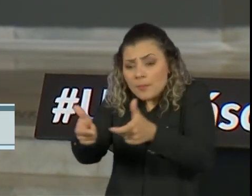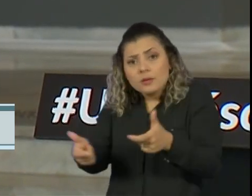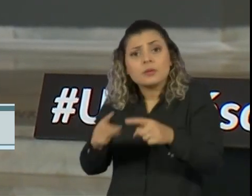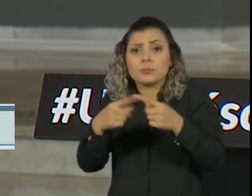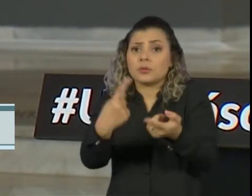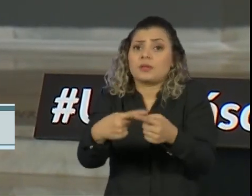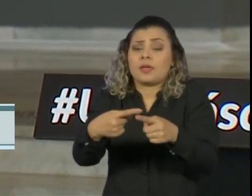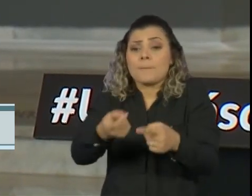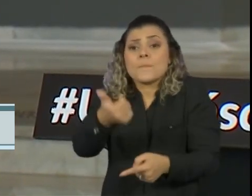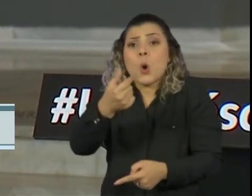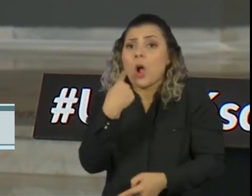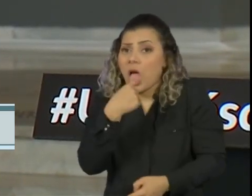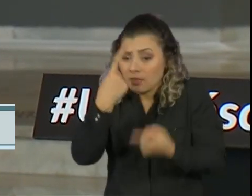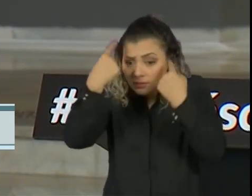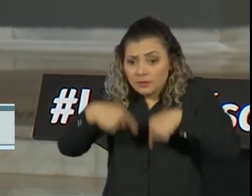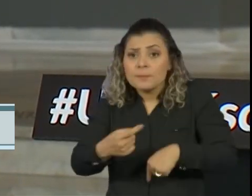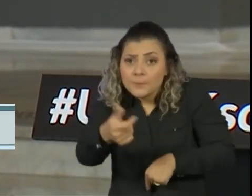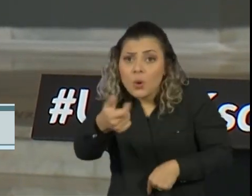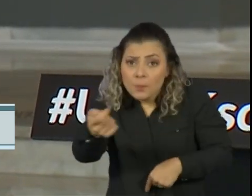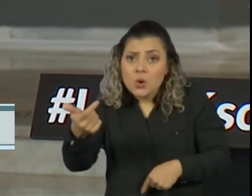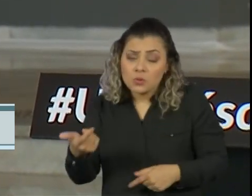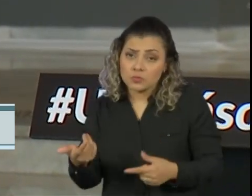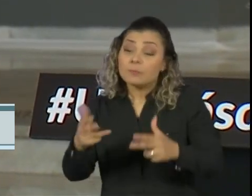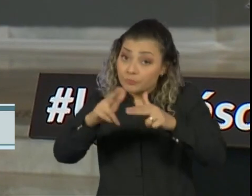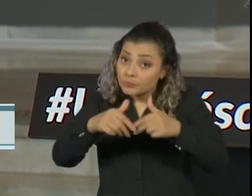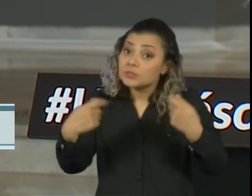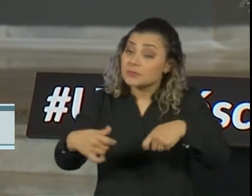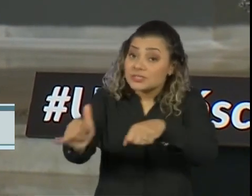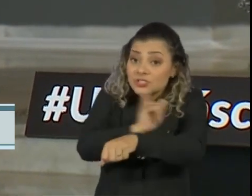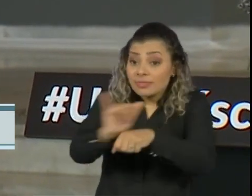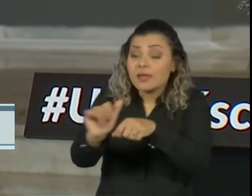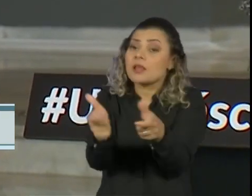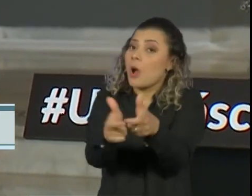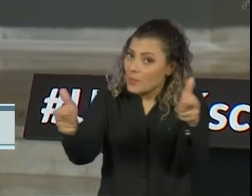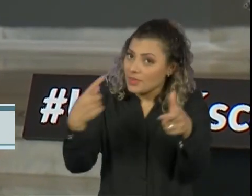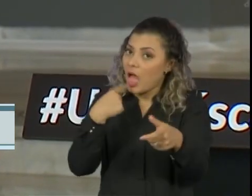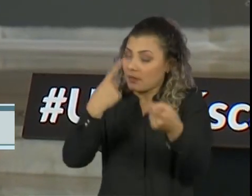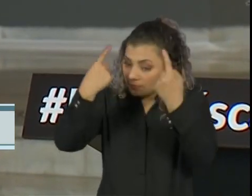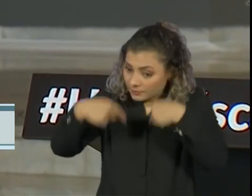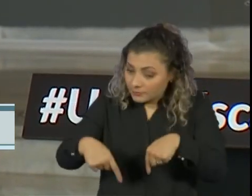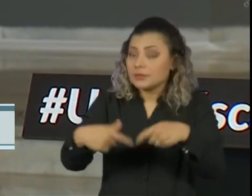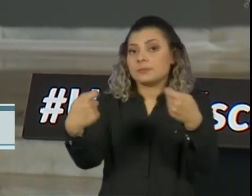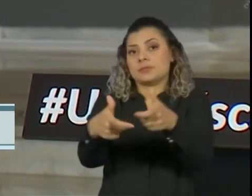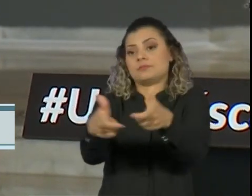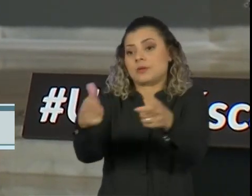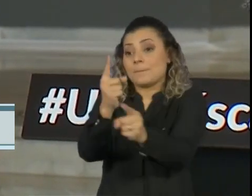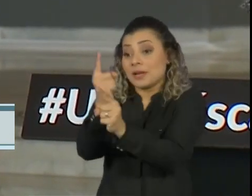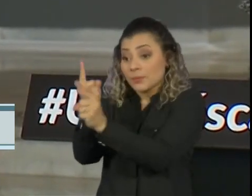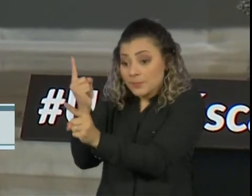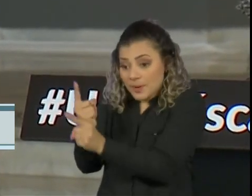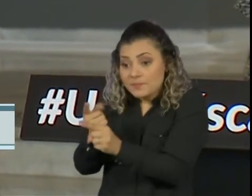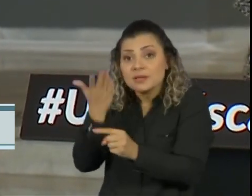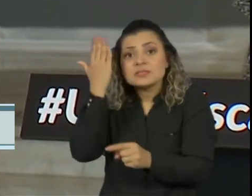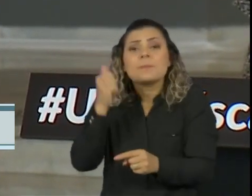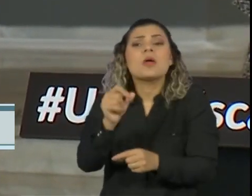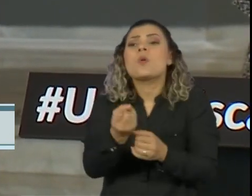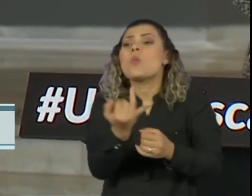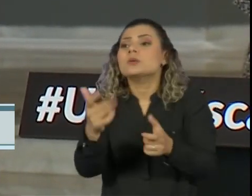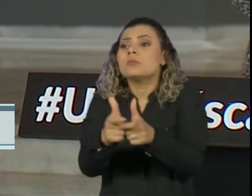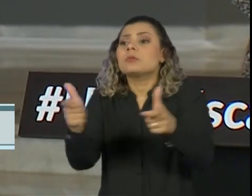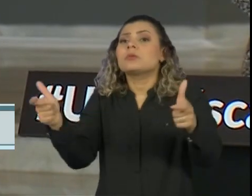também do que têm feito os outros municípios. Portanto, a estratégia de aumento de testagem vai identificar melhor a evolução da pandemia